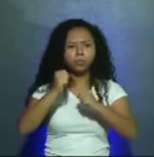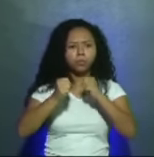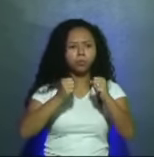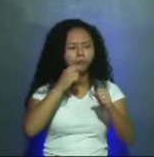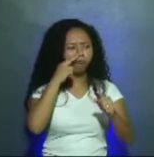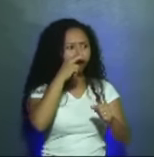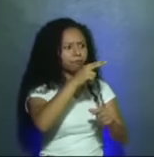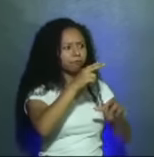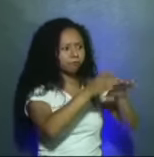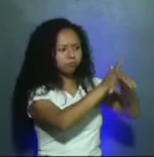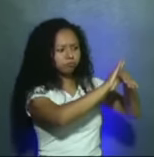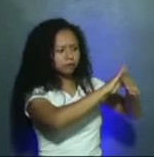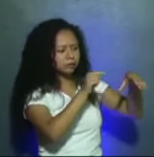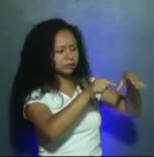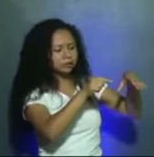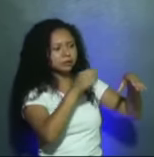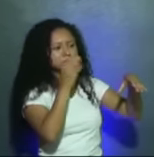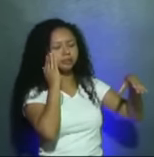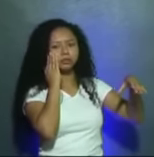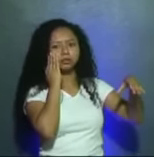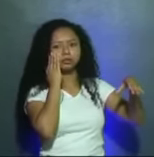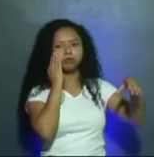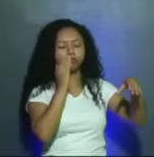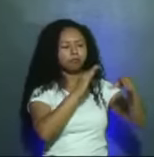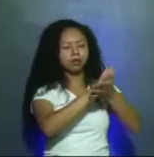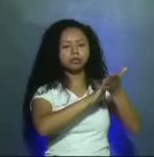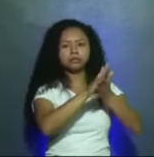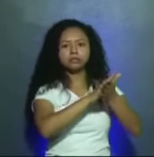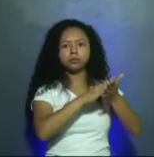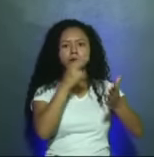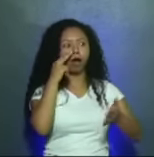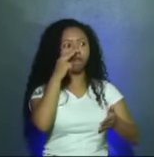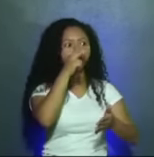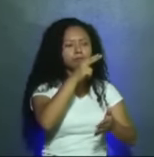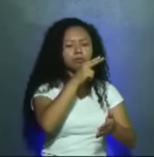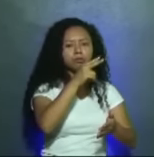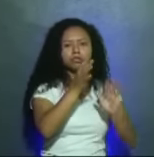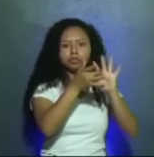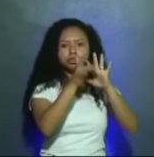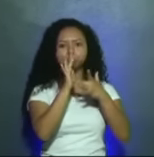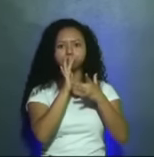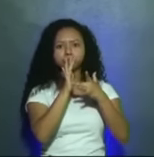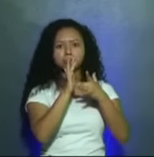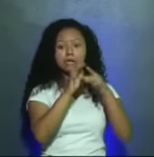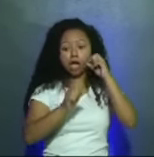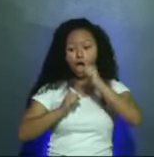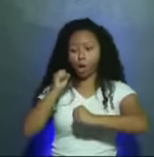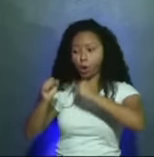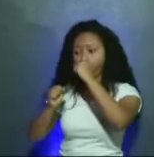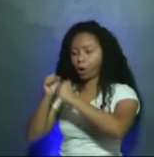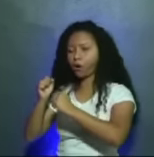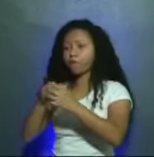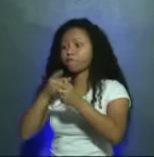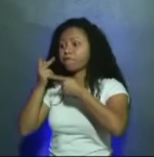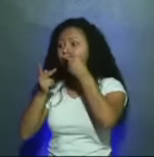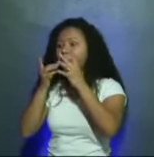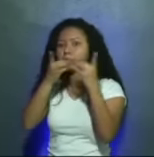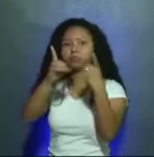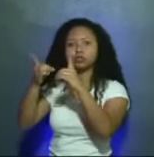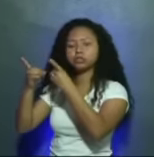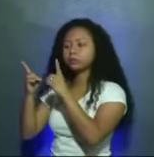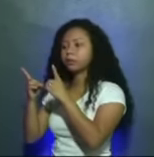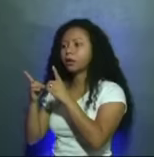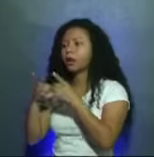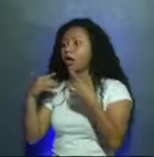fora visto por ela, não creram. Olha só, eles não creram. Ela falou, ela contou